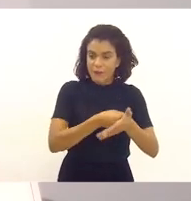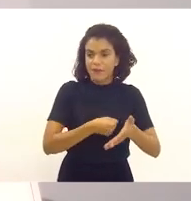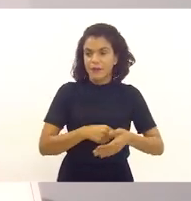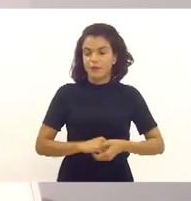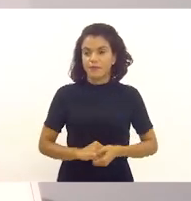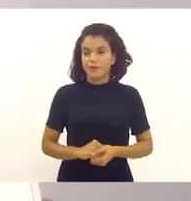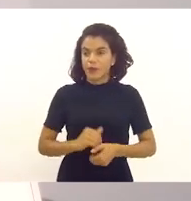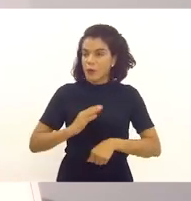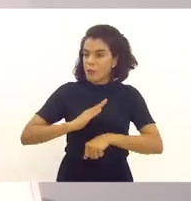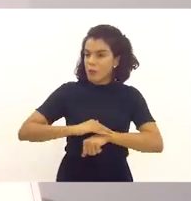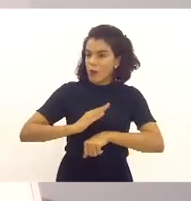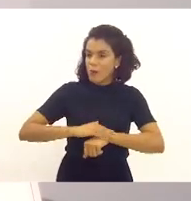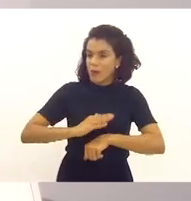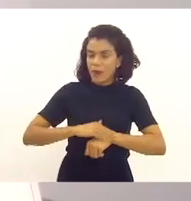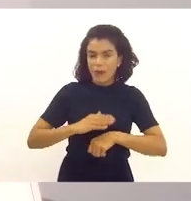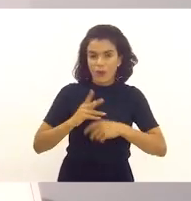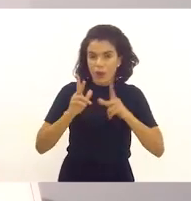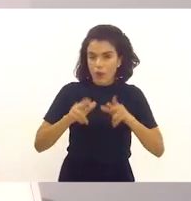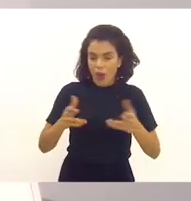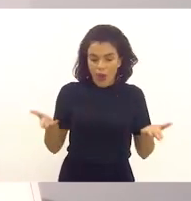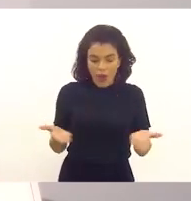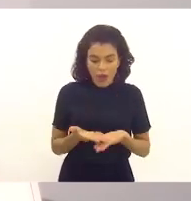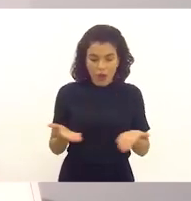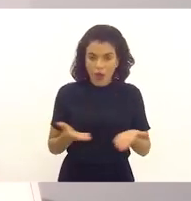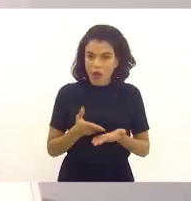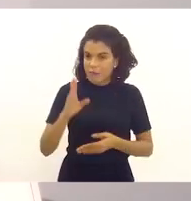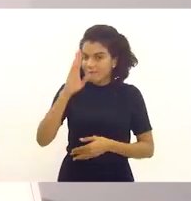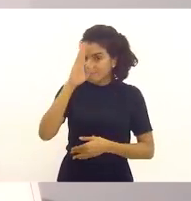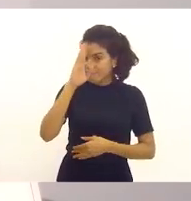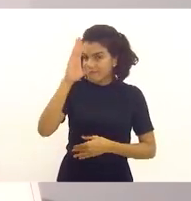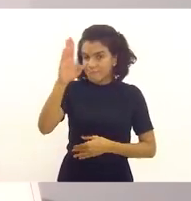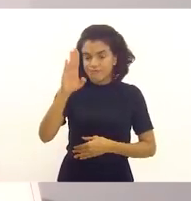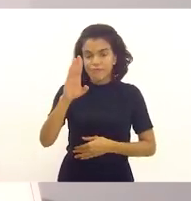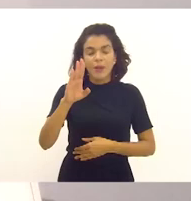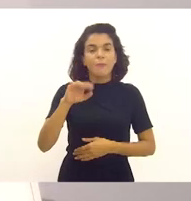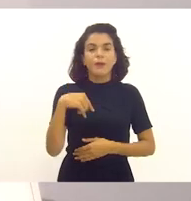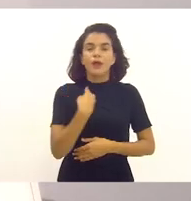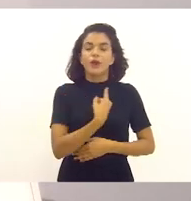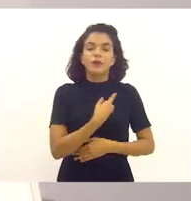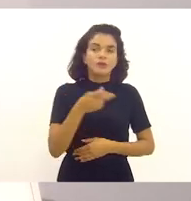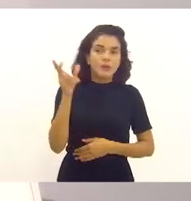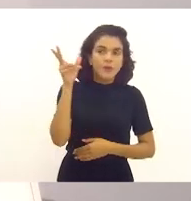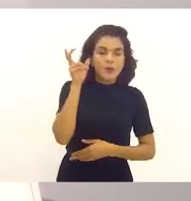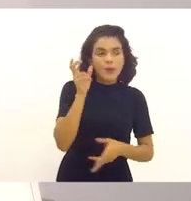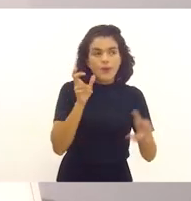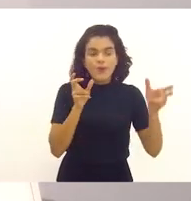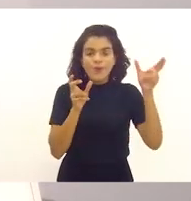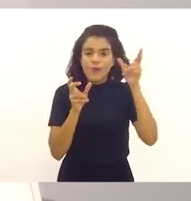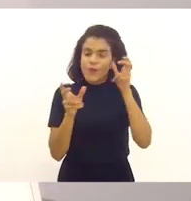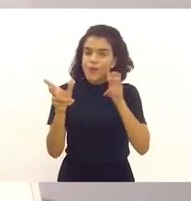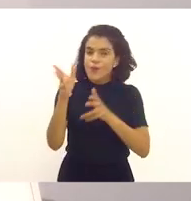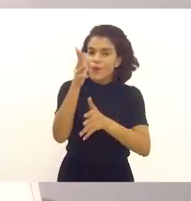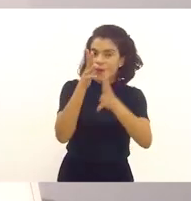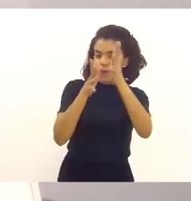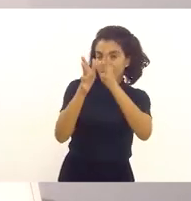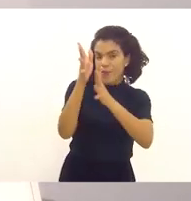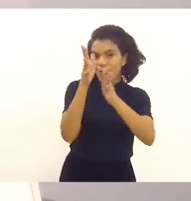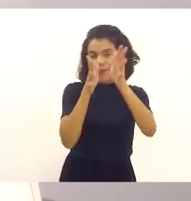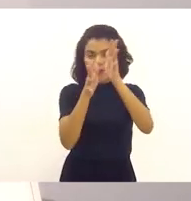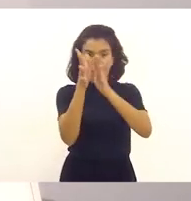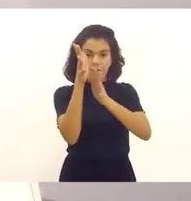enfrentamentos como Esses são fundamentais Como eu disse para escutar hoje em dia nós queremos falar muito